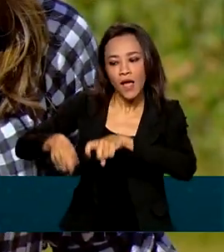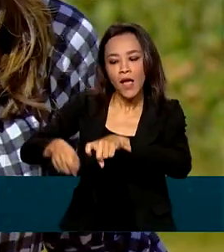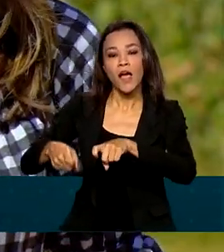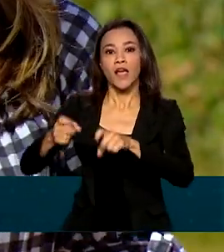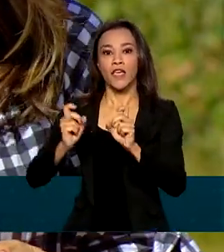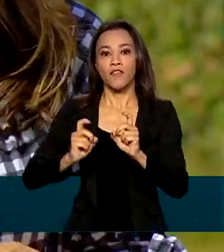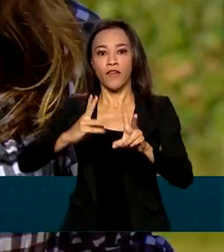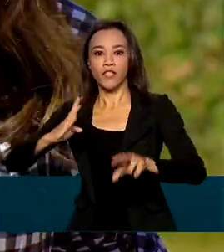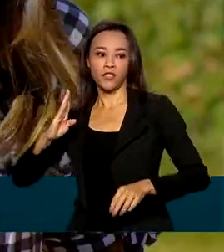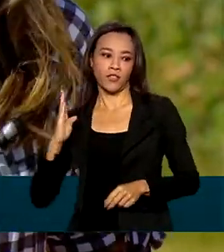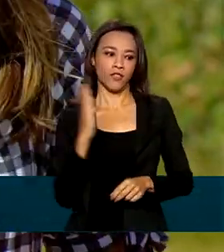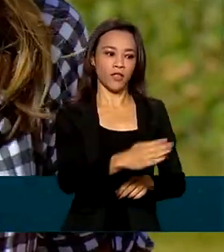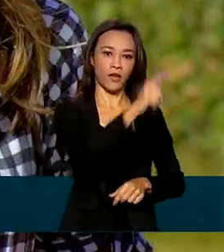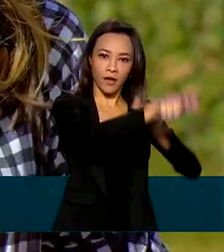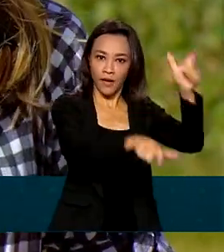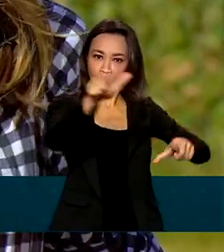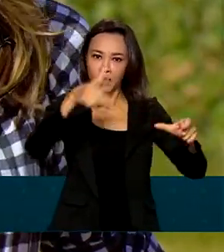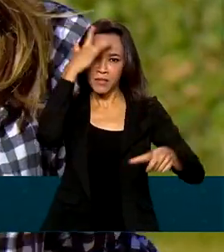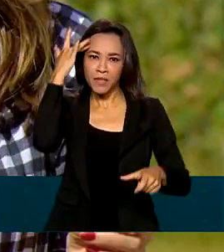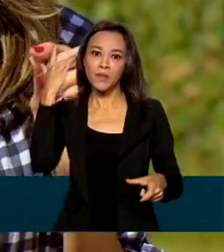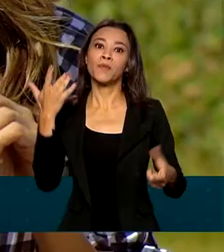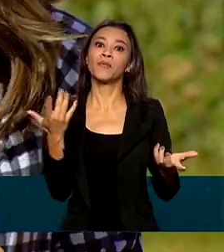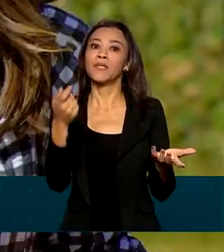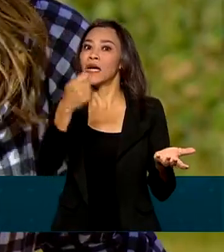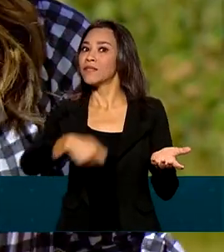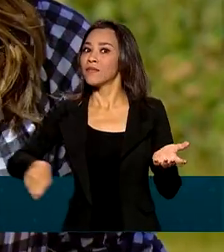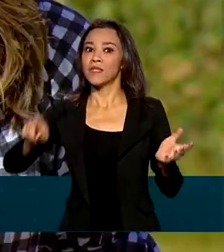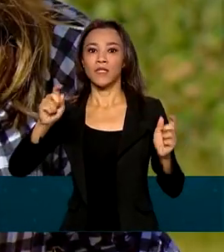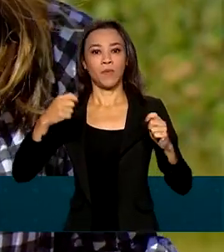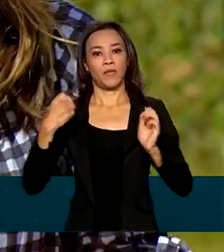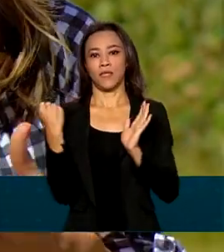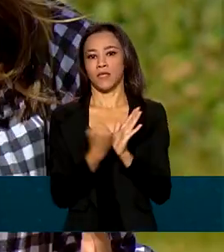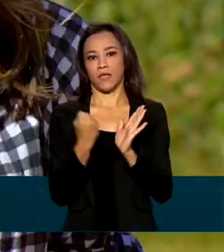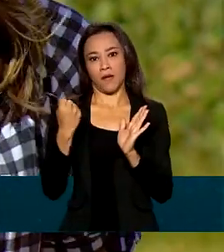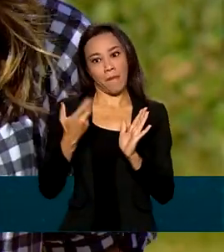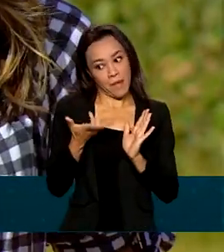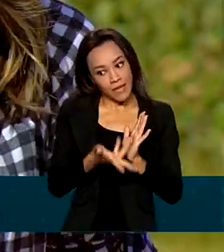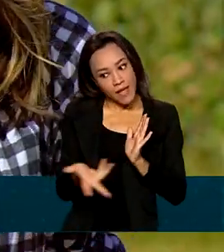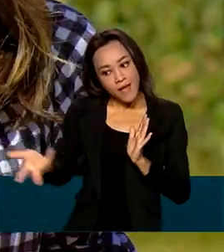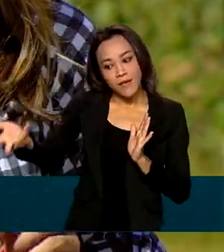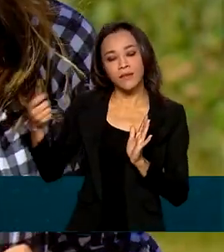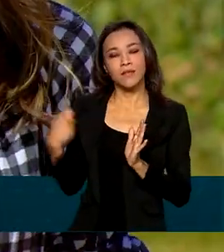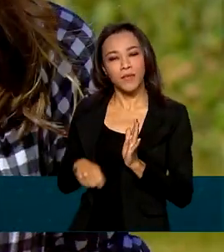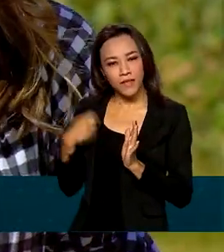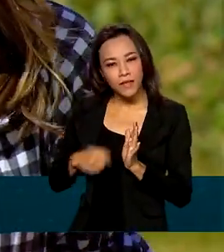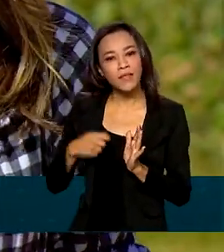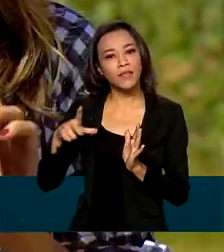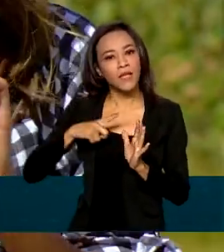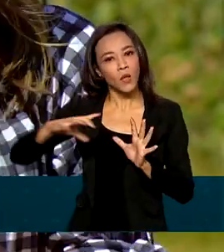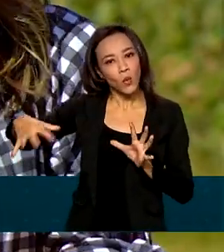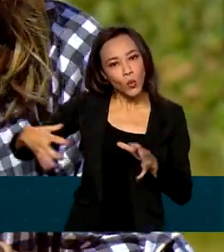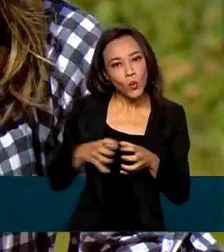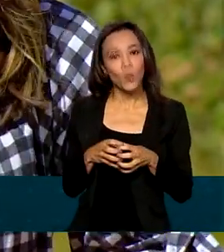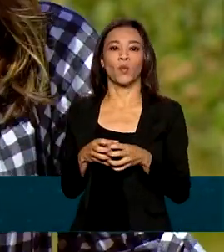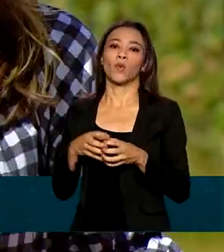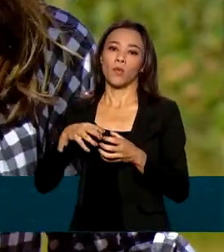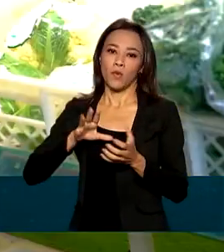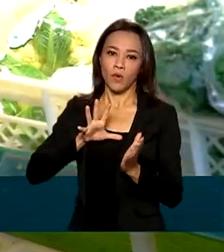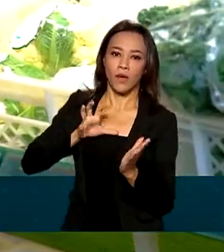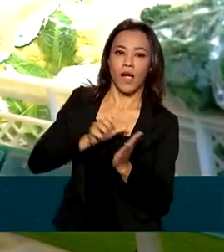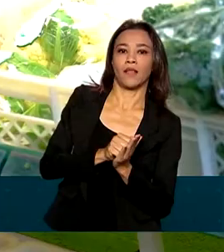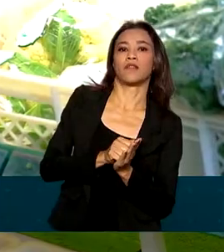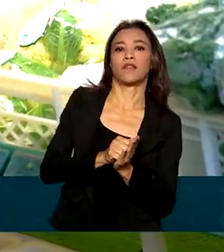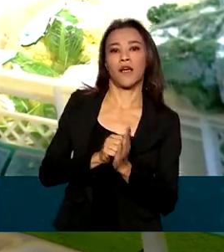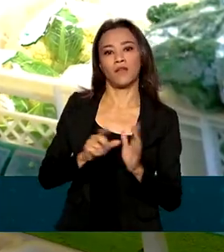aos consumidores dispensam certificação, mas esses agricultores devem fazer parte de uma organização cadastrada no